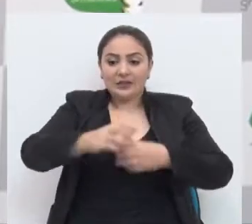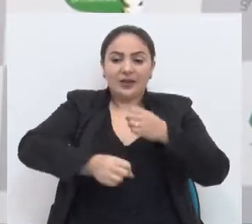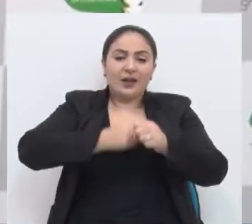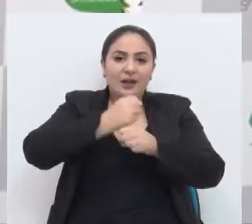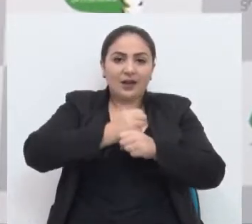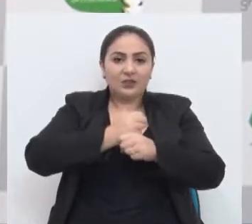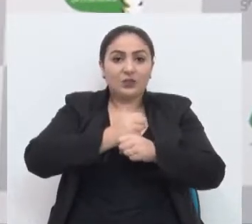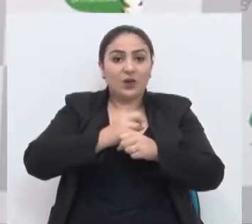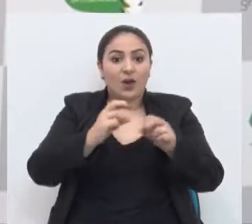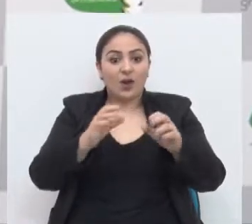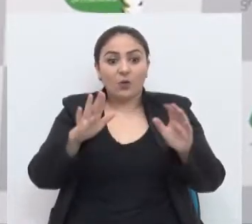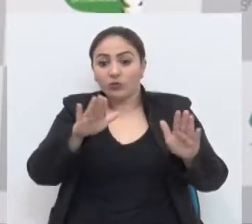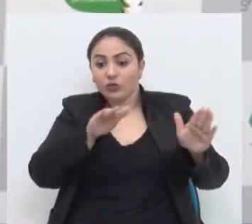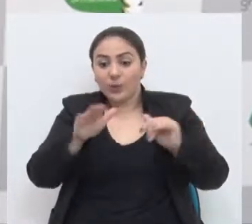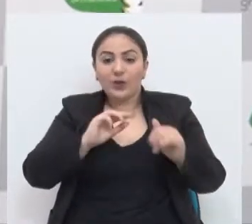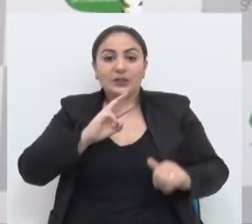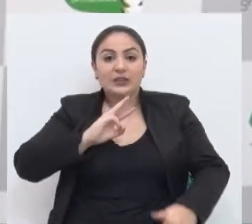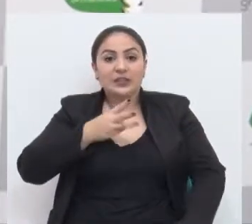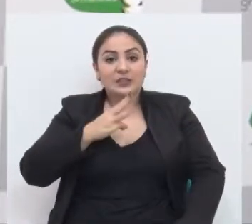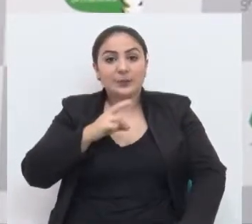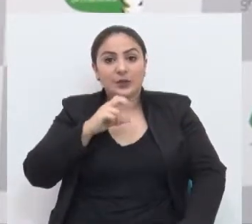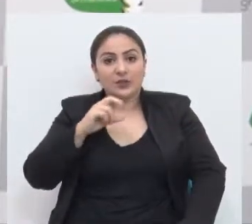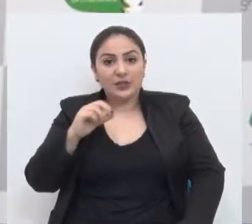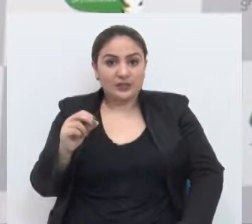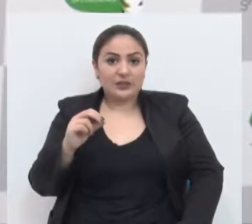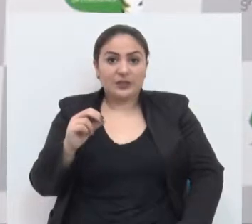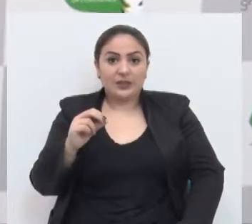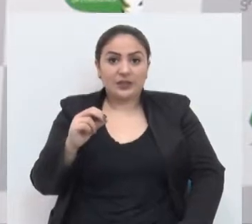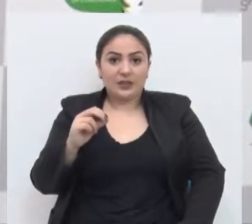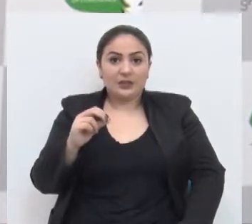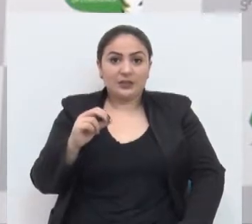eu reúno 3.500, desde criança de